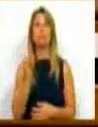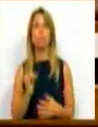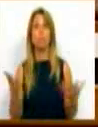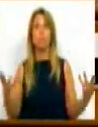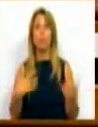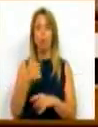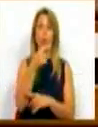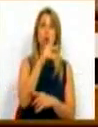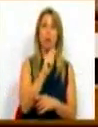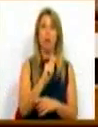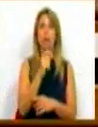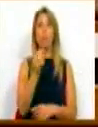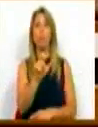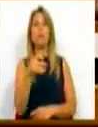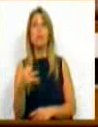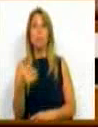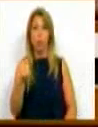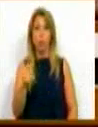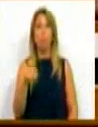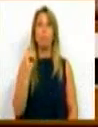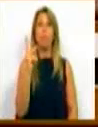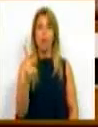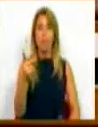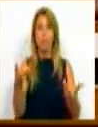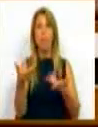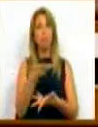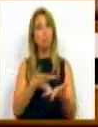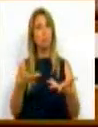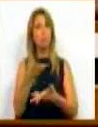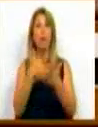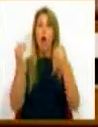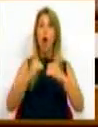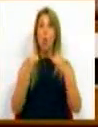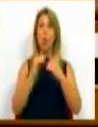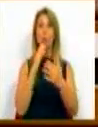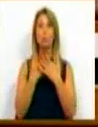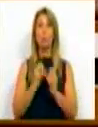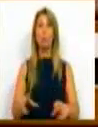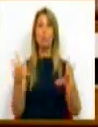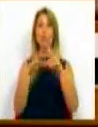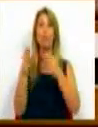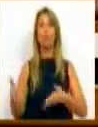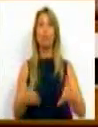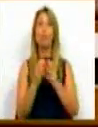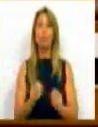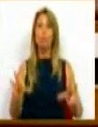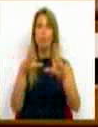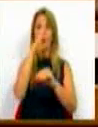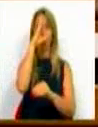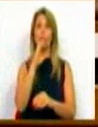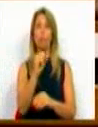Partido Comunista e o Partido Ecologista dos Verdes, acordos para um novo rumo e para um novo